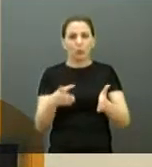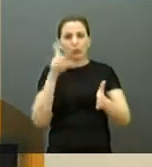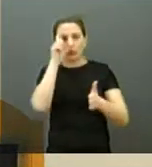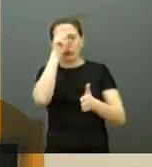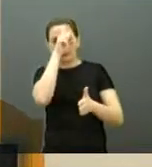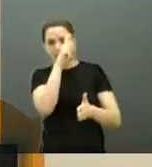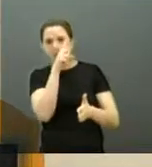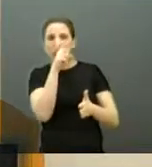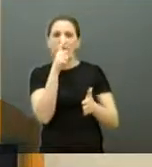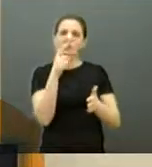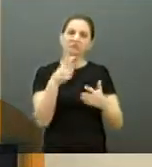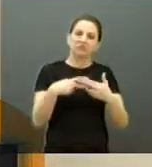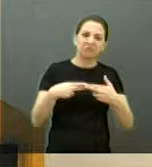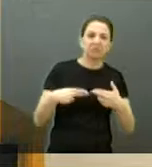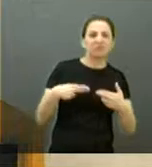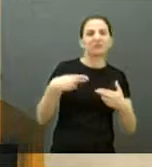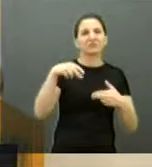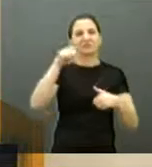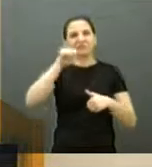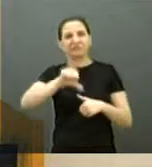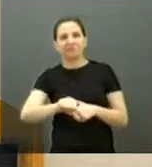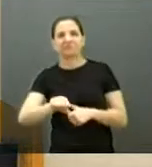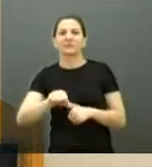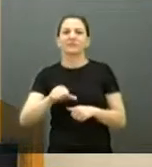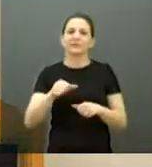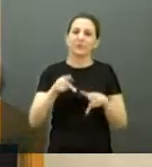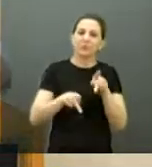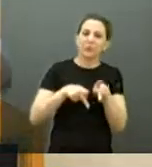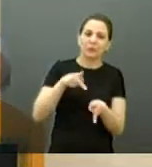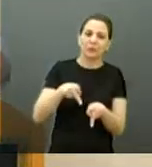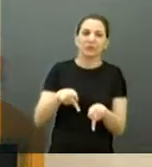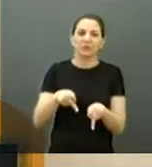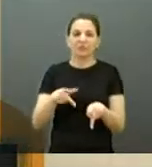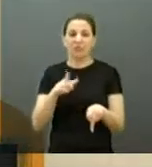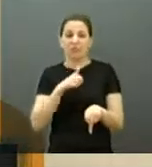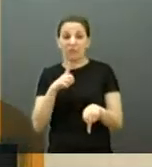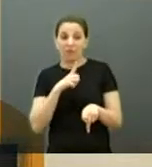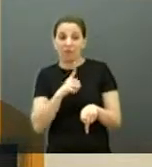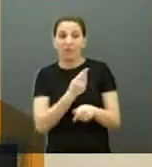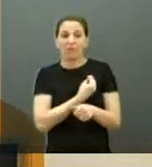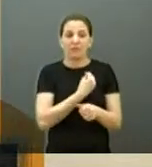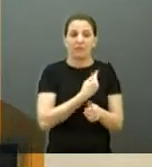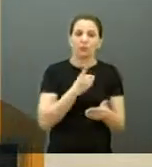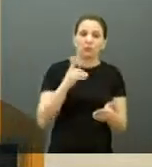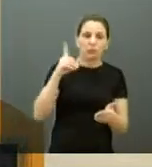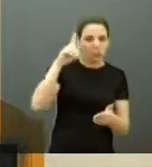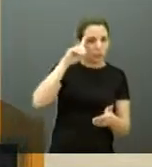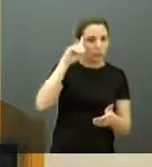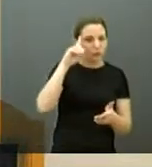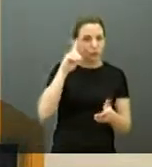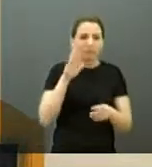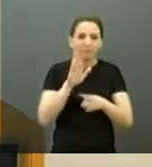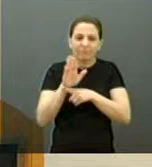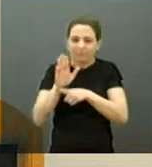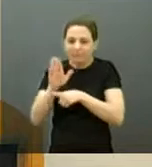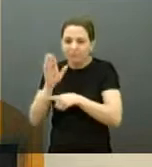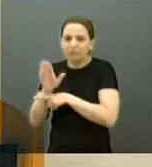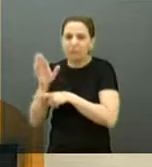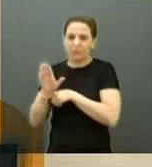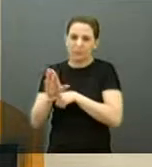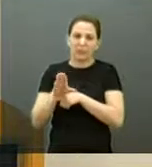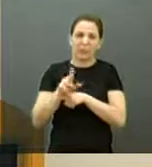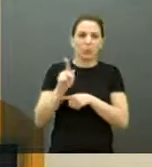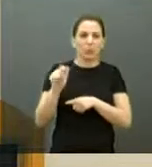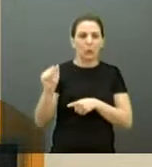muitas vezes, precariedade que a população enfrenta para poder ter um atendimento adequado nas UPAs de